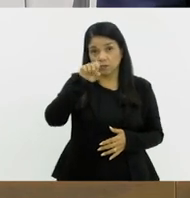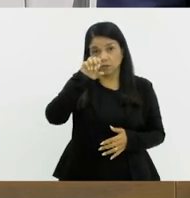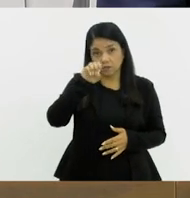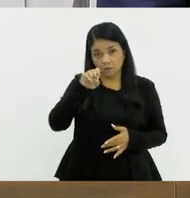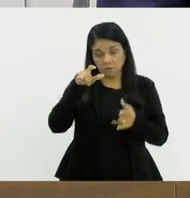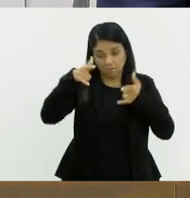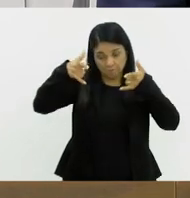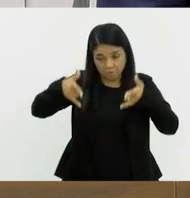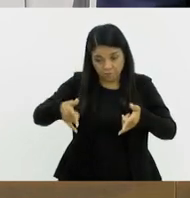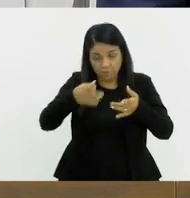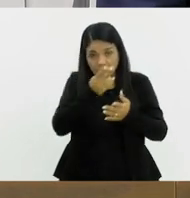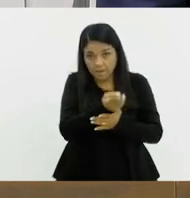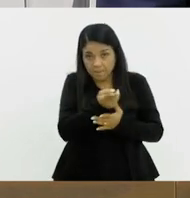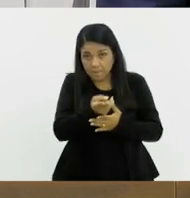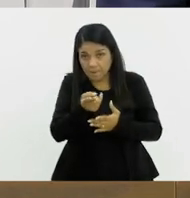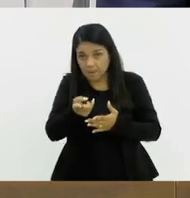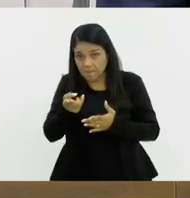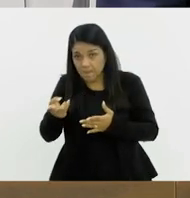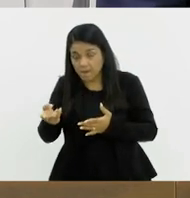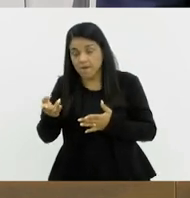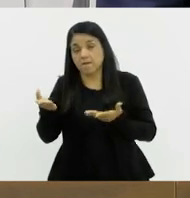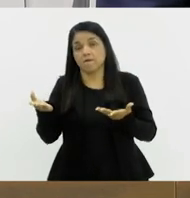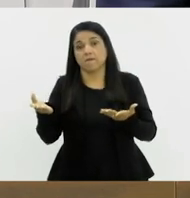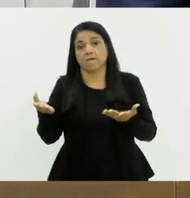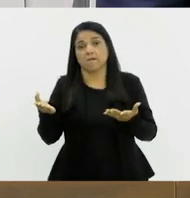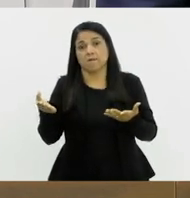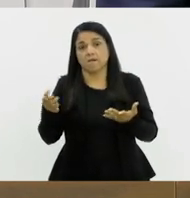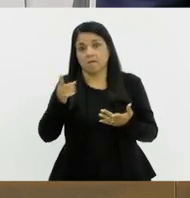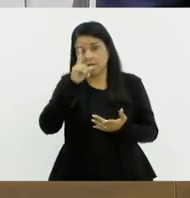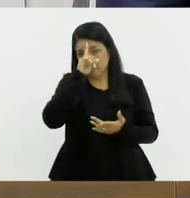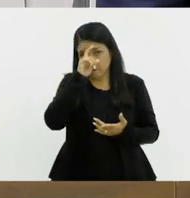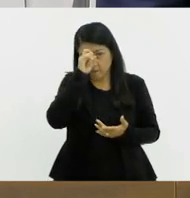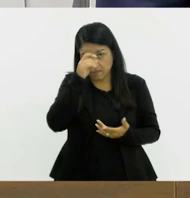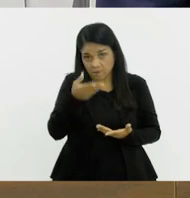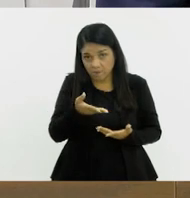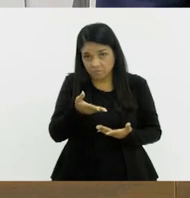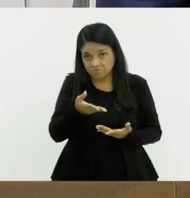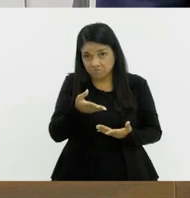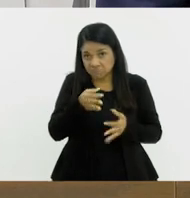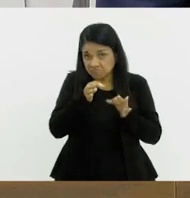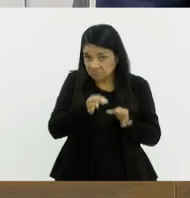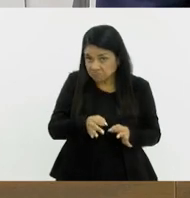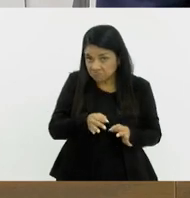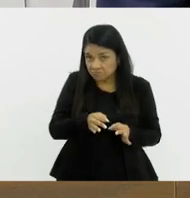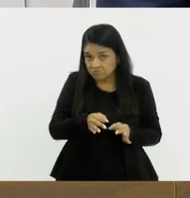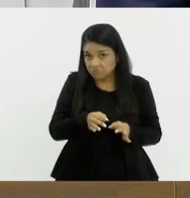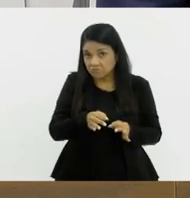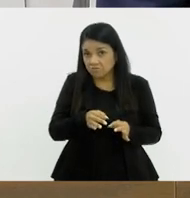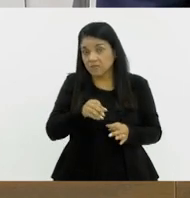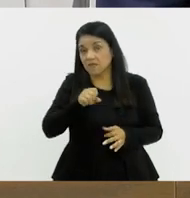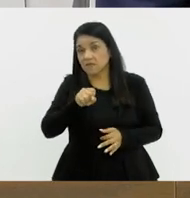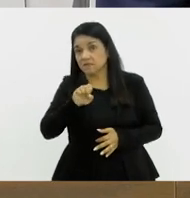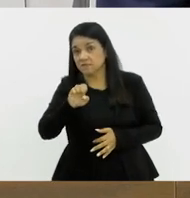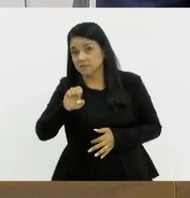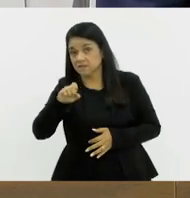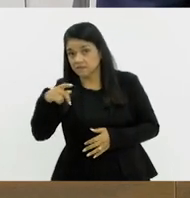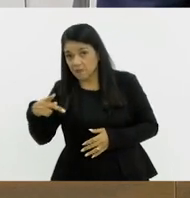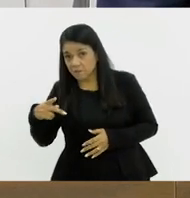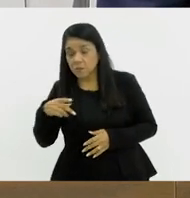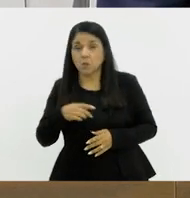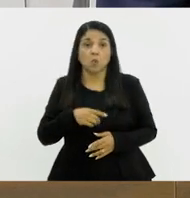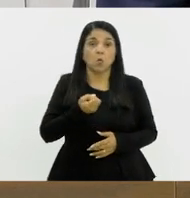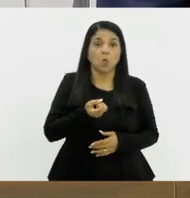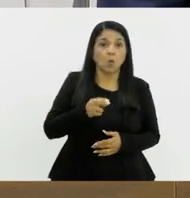internação hospitalar de baixa complexidade, e não vai ser a CEAP que vai fazer isso, pelo menos não vai ser o diretor policial